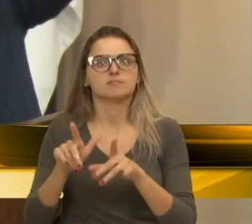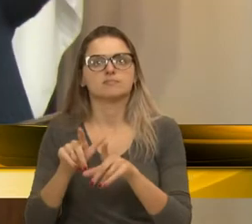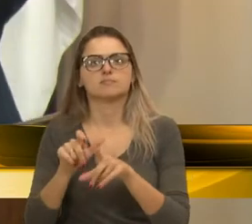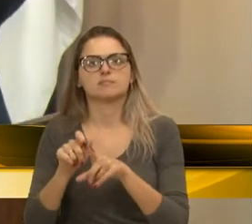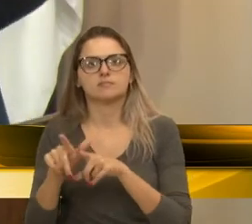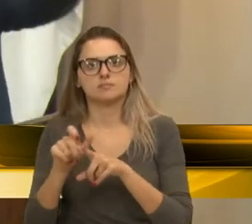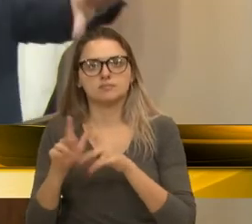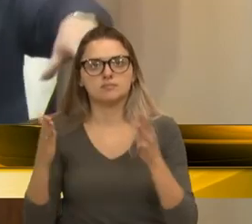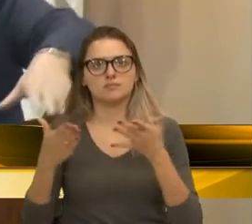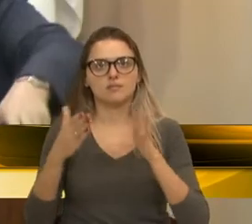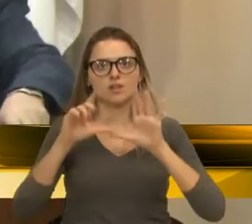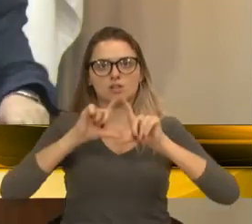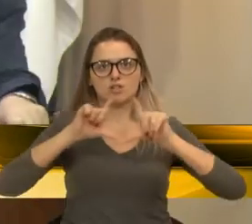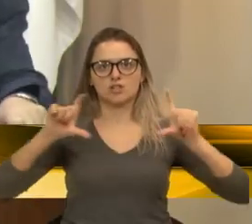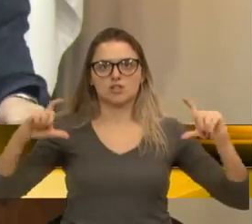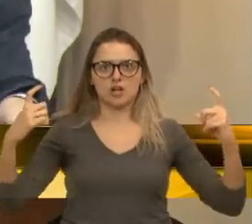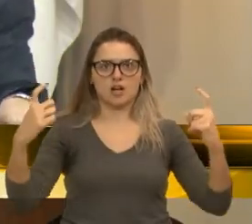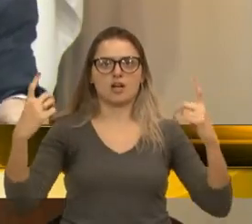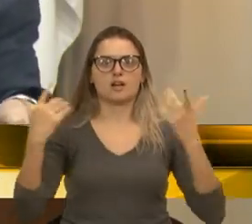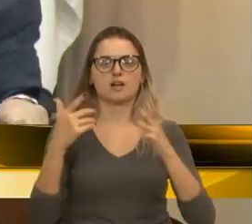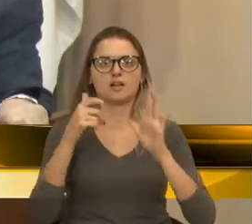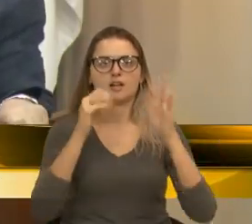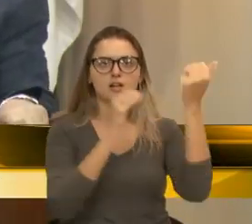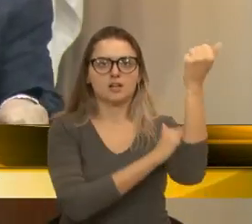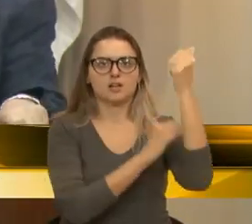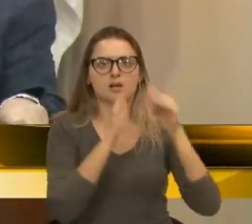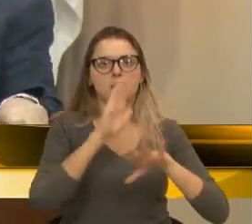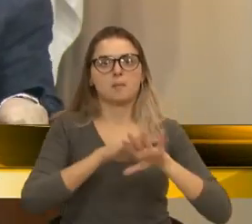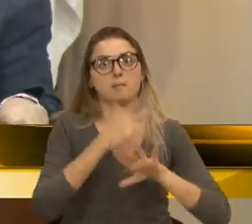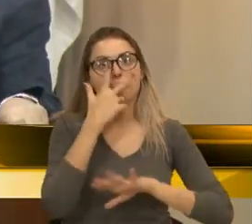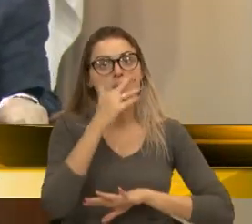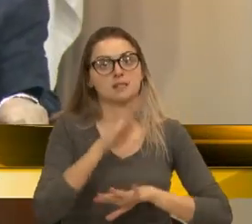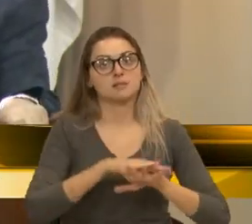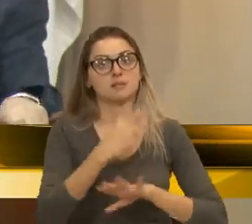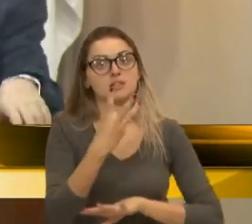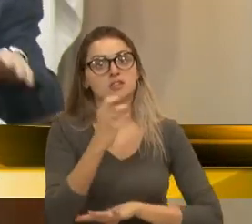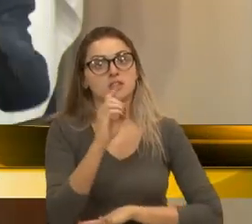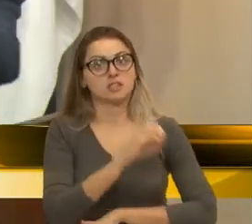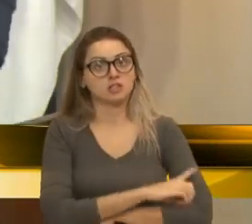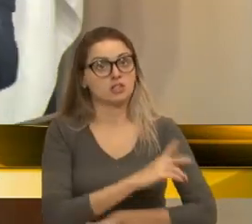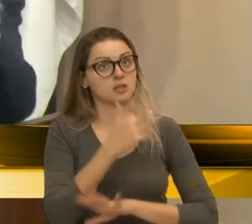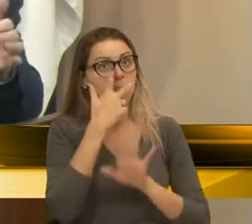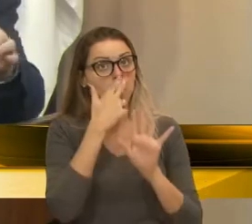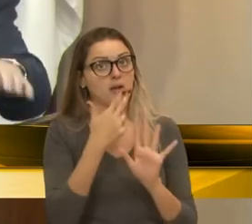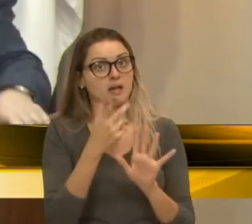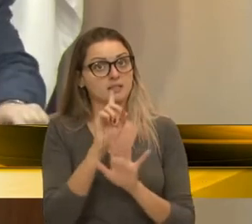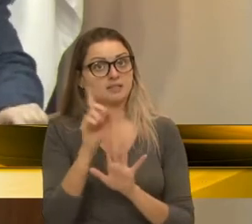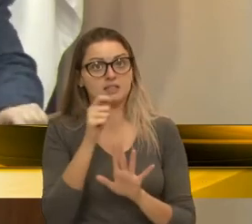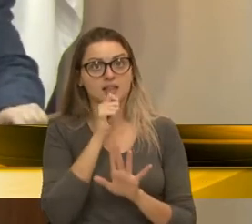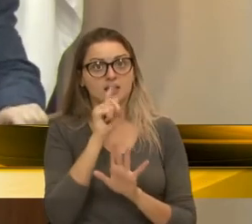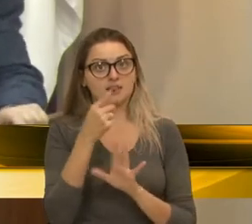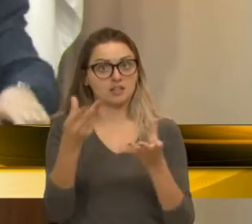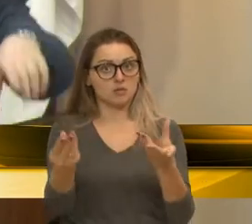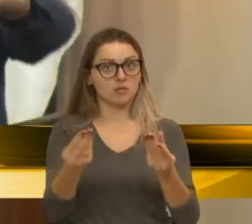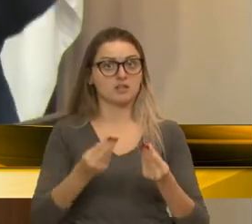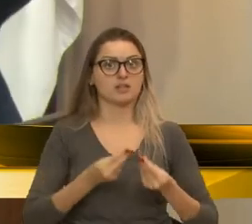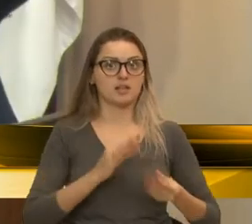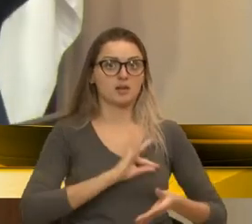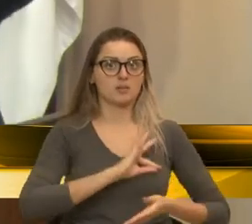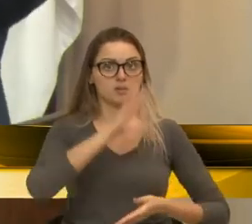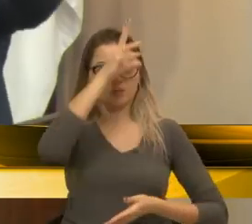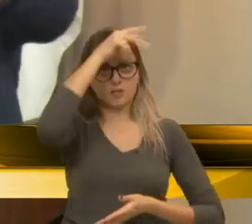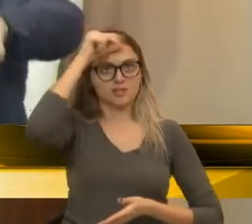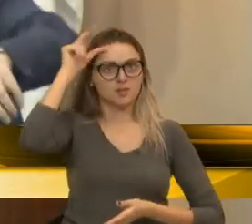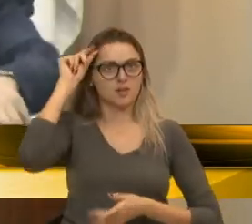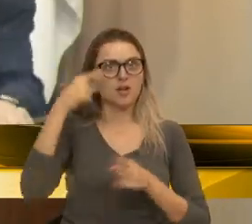estão emblemadas lá no pátio do SAMAI, parece que há mais de 30 dias, né? E parece que não vieram para a Guarda Municipal porque ninguém